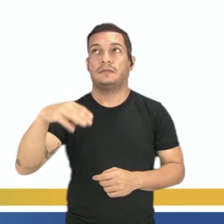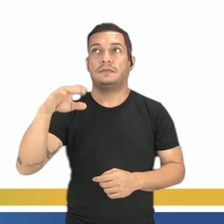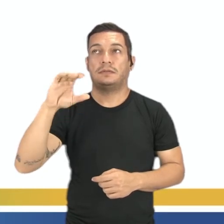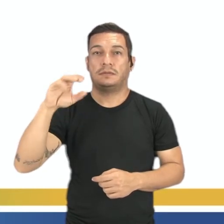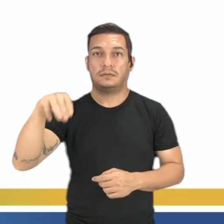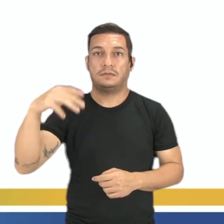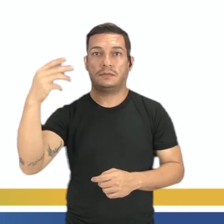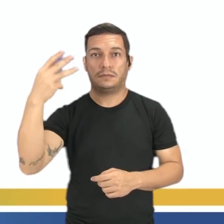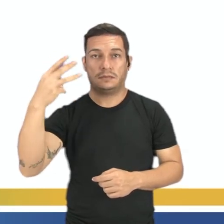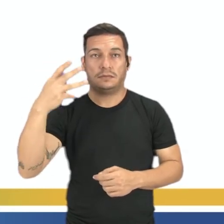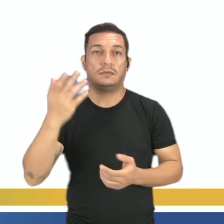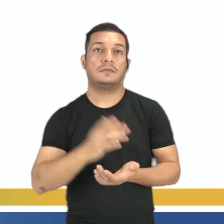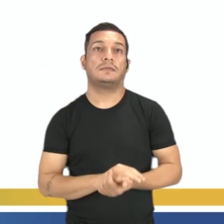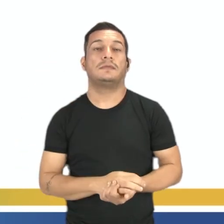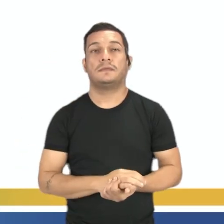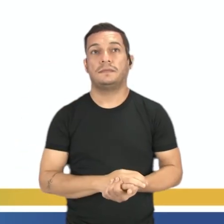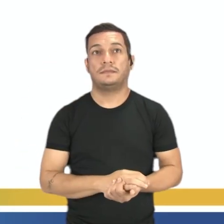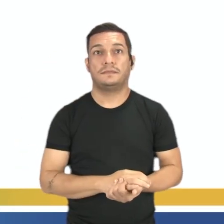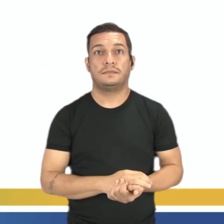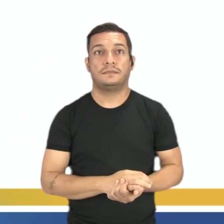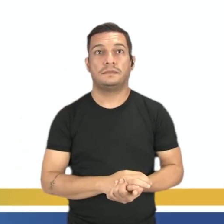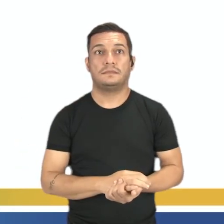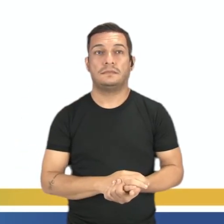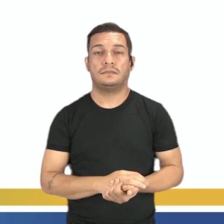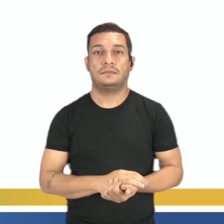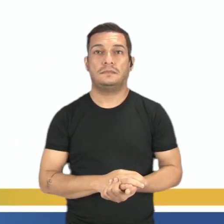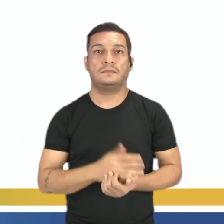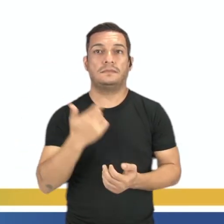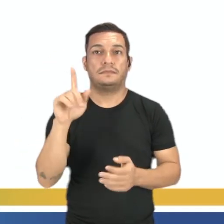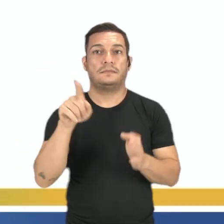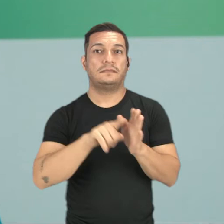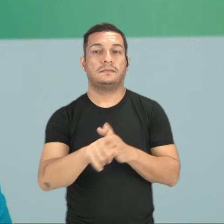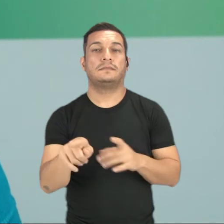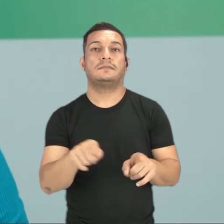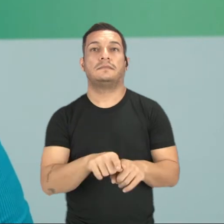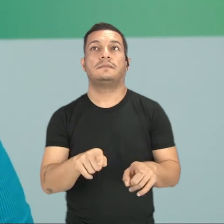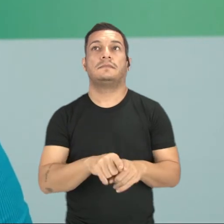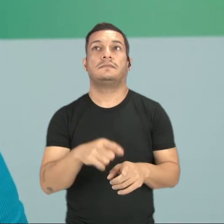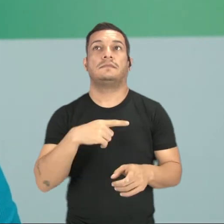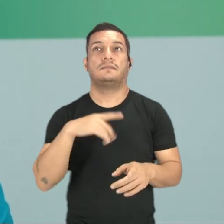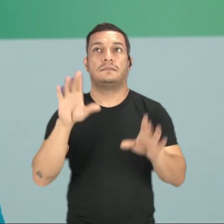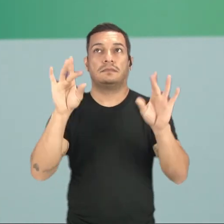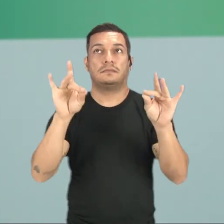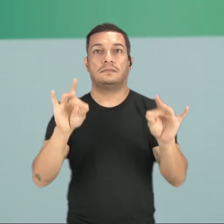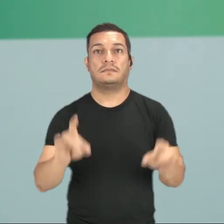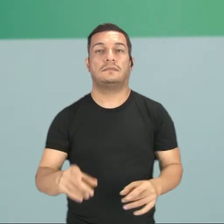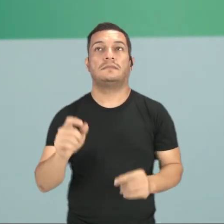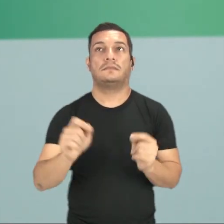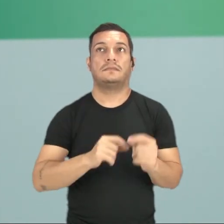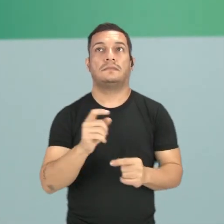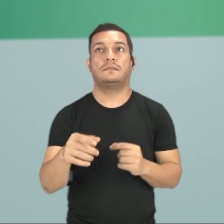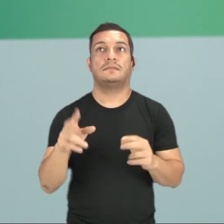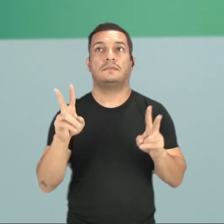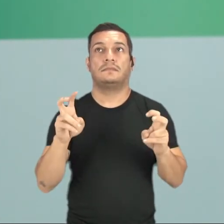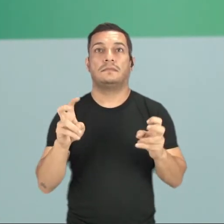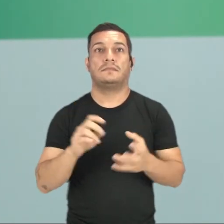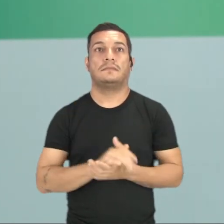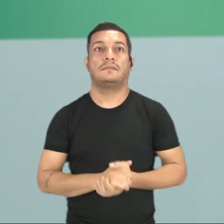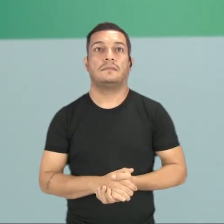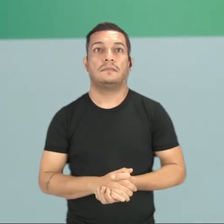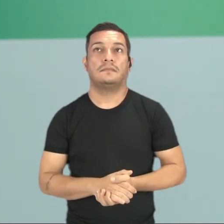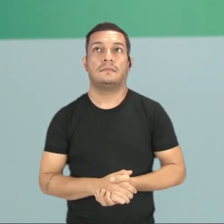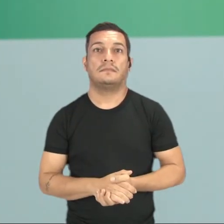cubo. Agora nós vamos estar vendo mais outra questão para trabalhar mais detalhadamente, né, a respeito deste assunto.